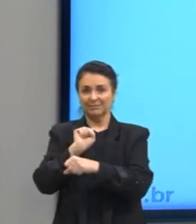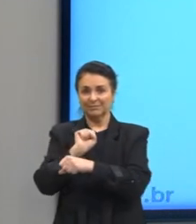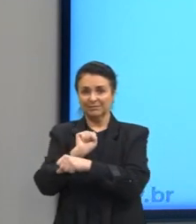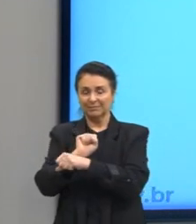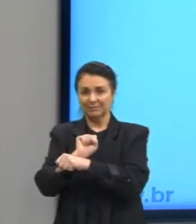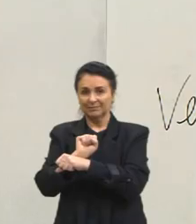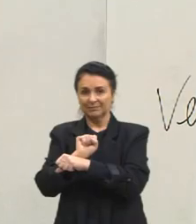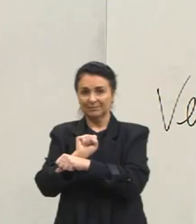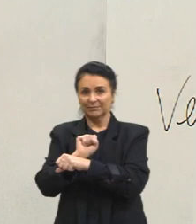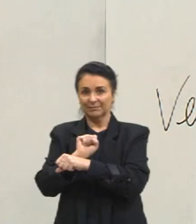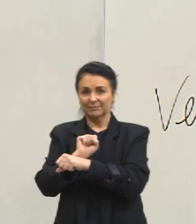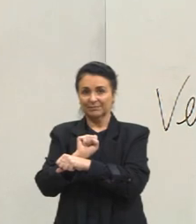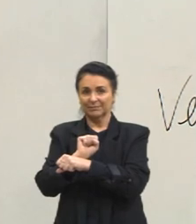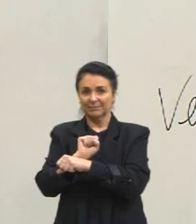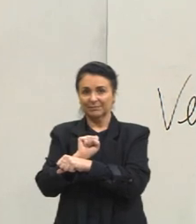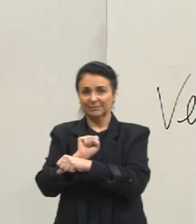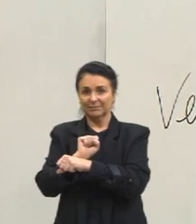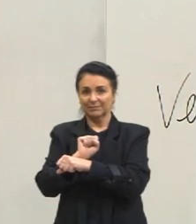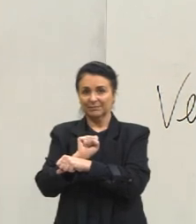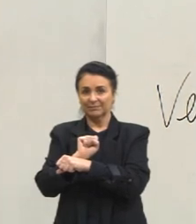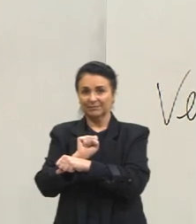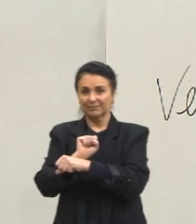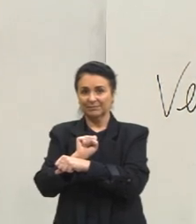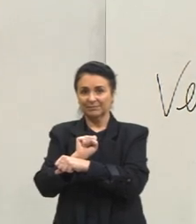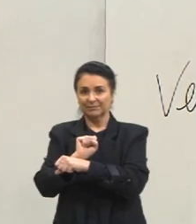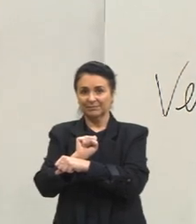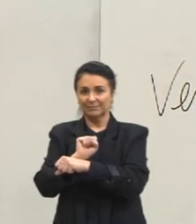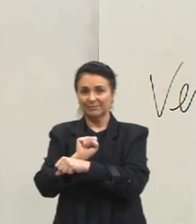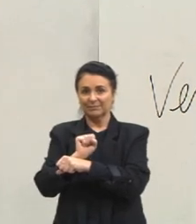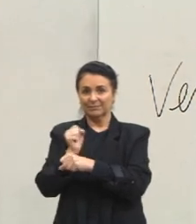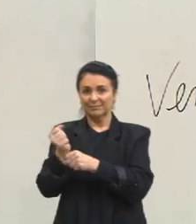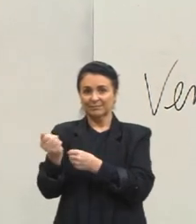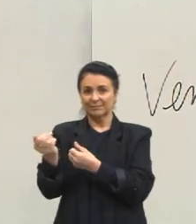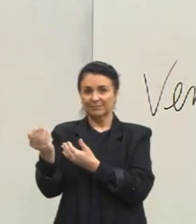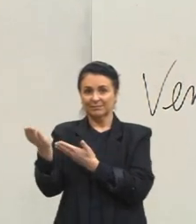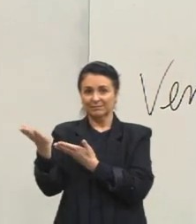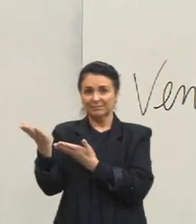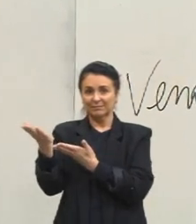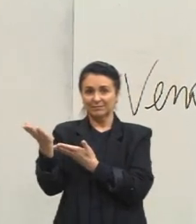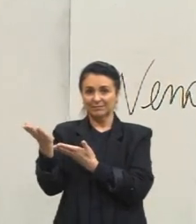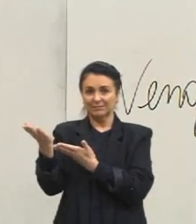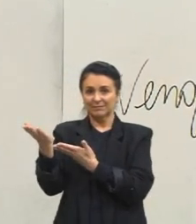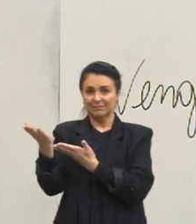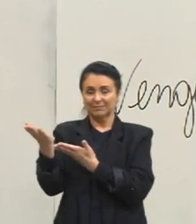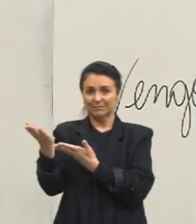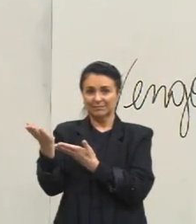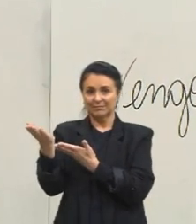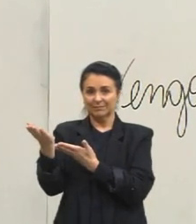e bengo B lá Grécia